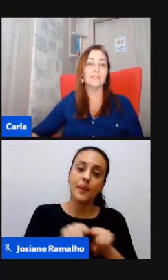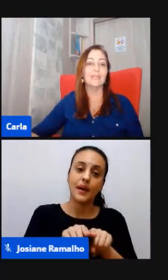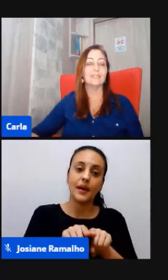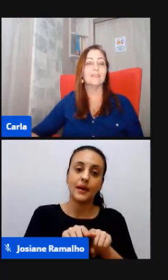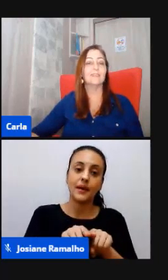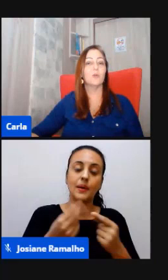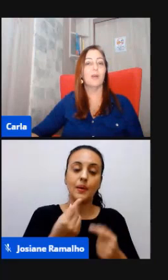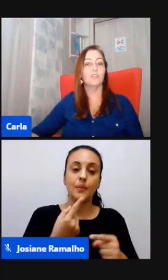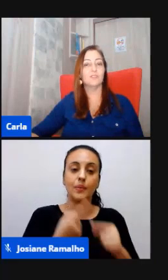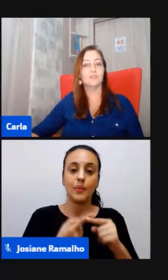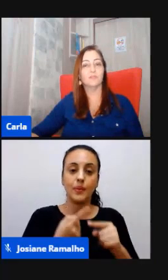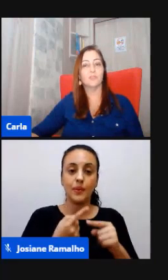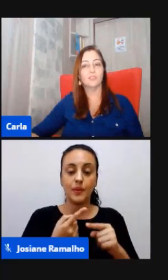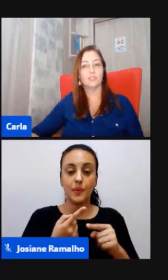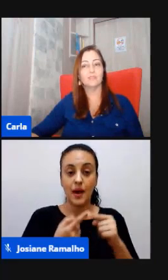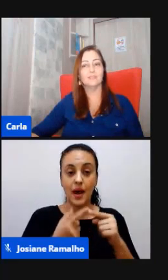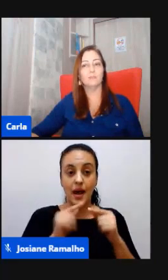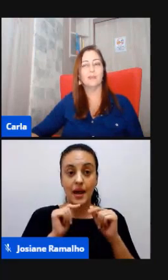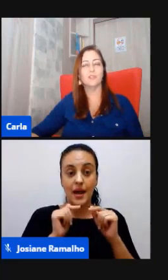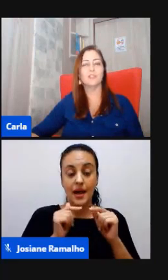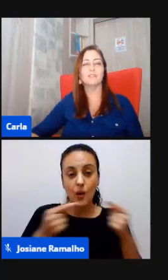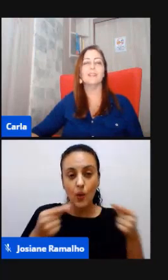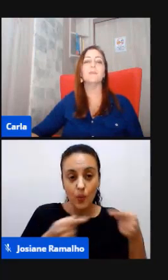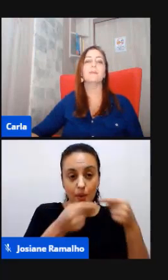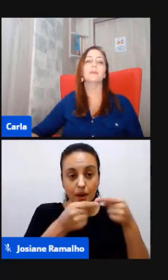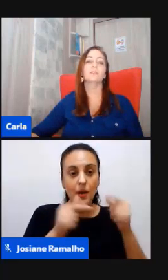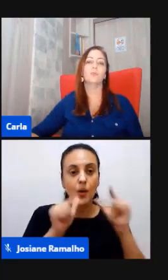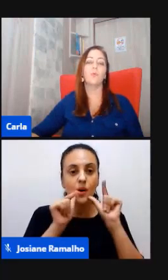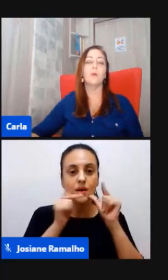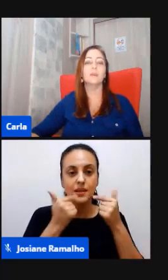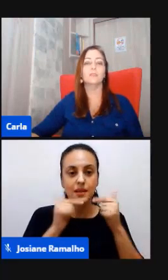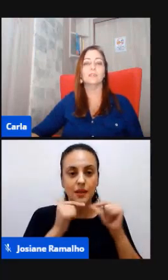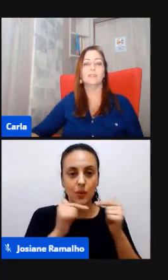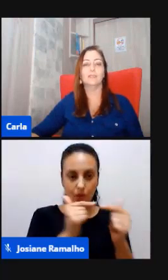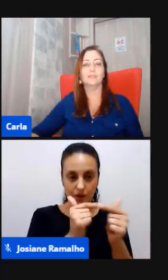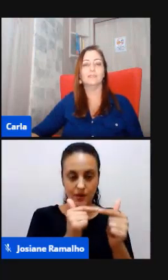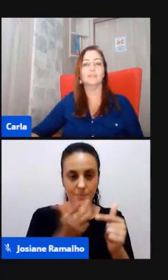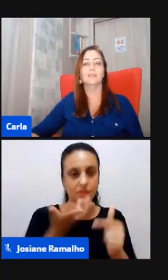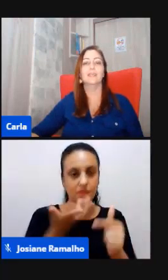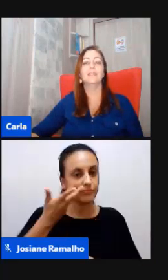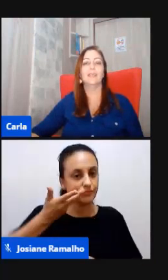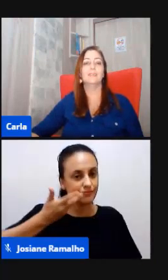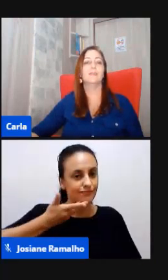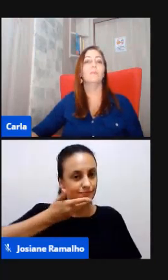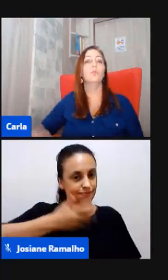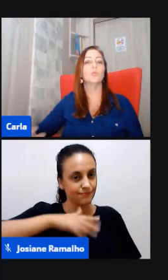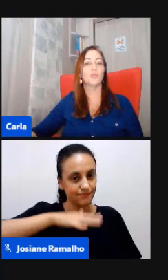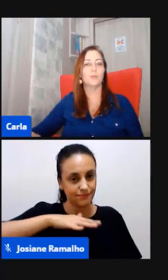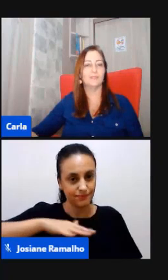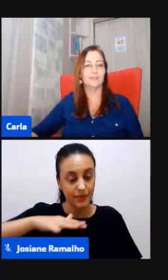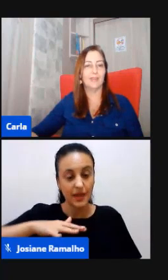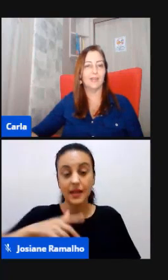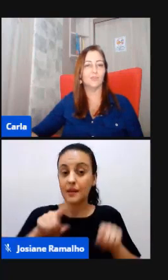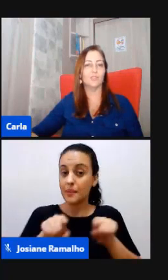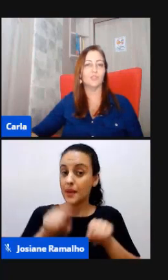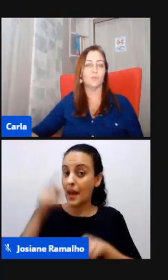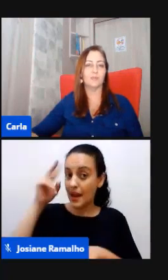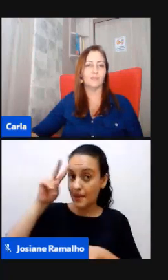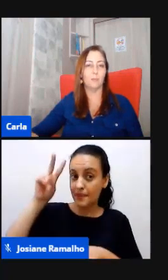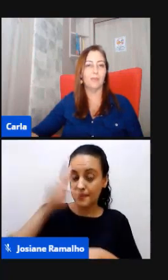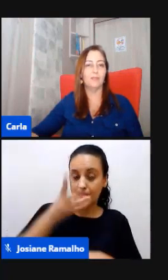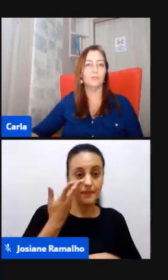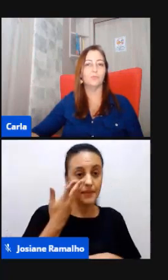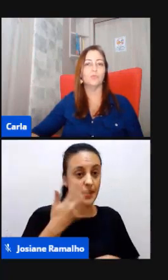pertinência das linguagens infantis, para a gente estar lembrando quanto a criança tem essa multiplicidade